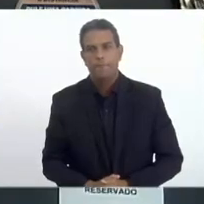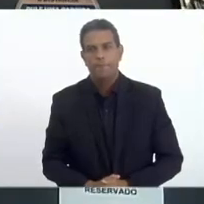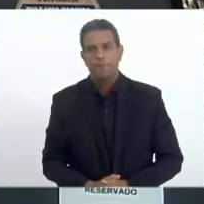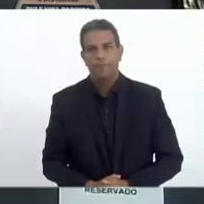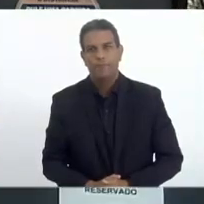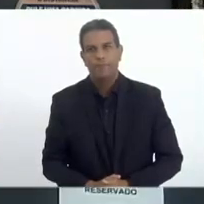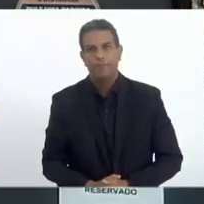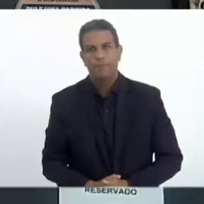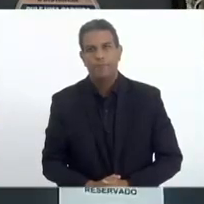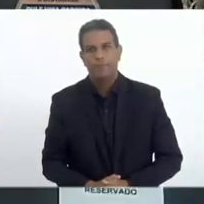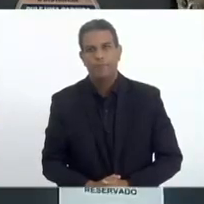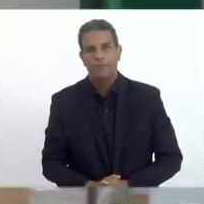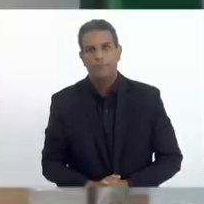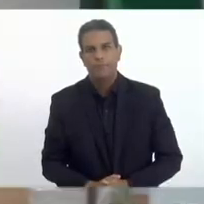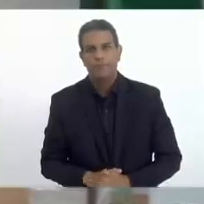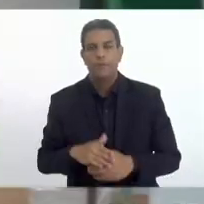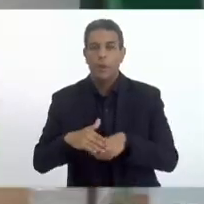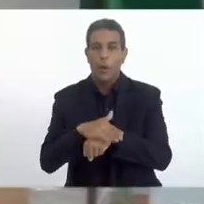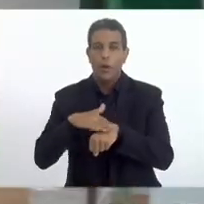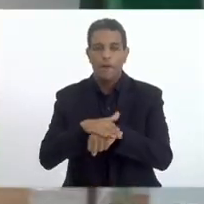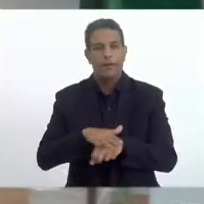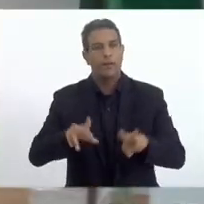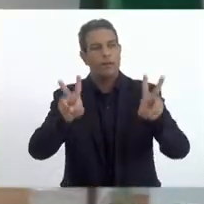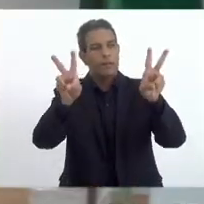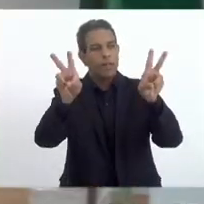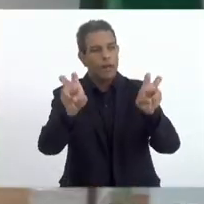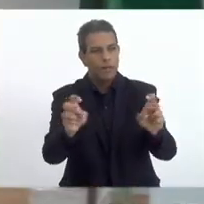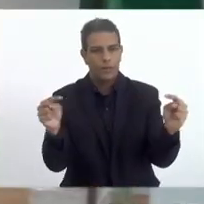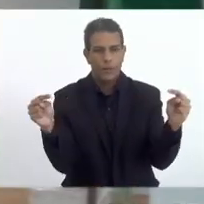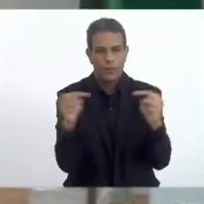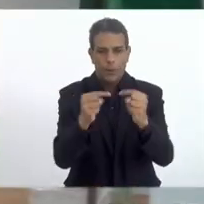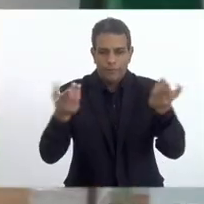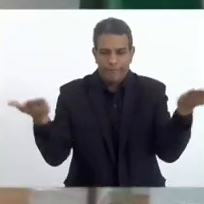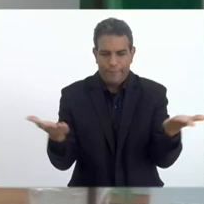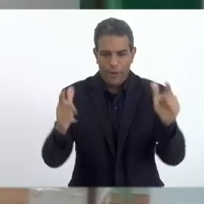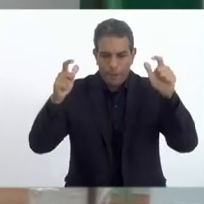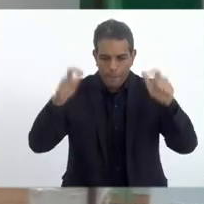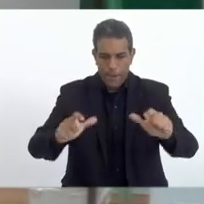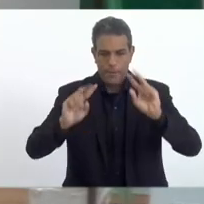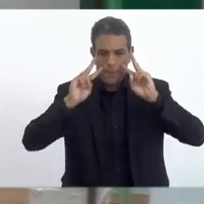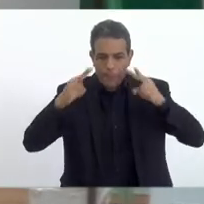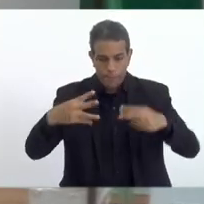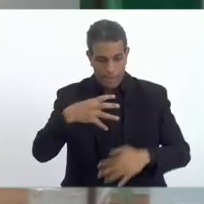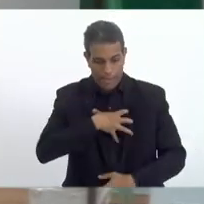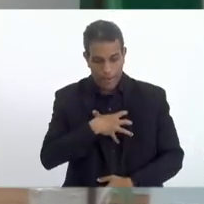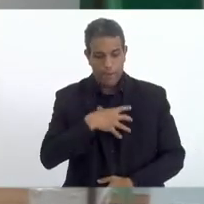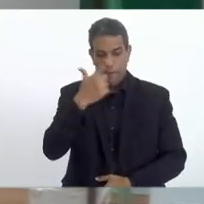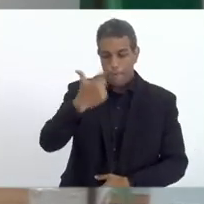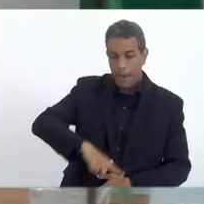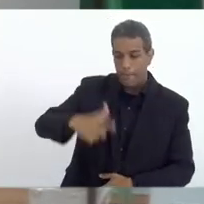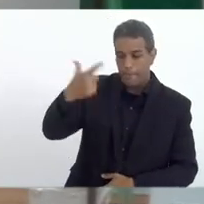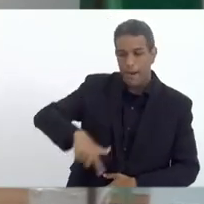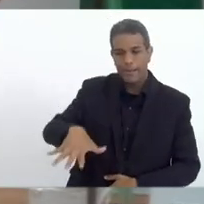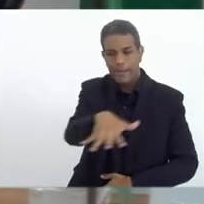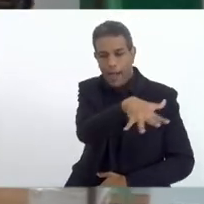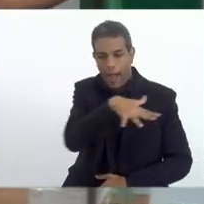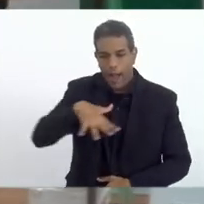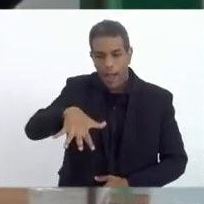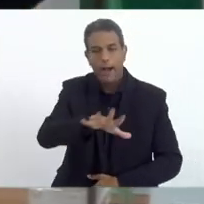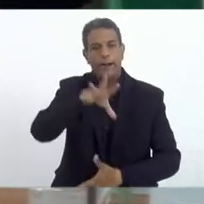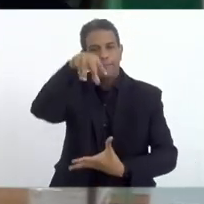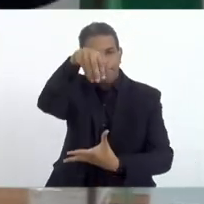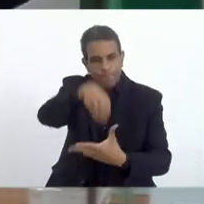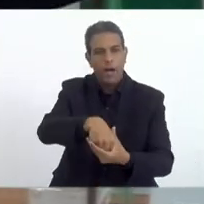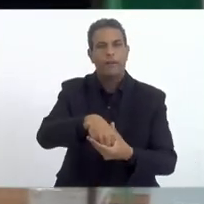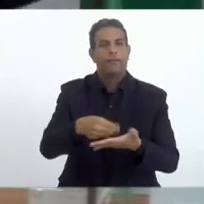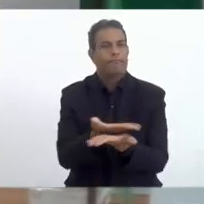Então, eu estou colocando isso porque, nesta casa, e não só sou eu, tem muitos parlamentares,